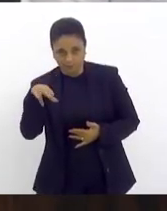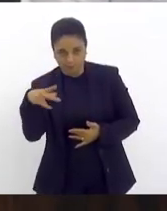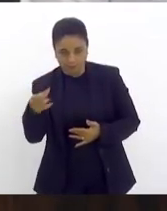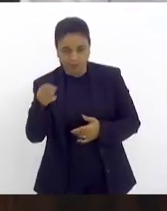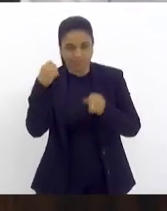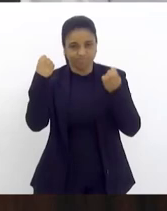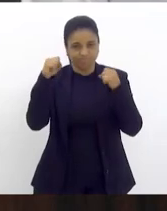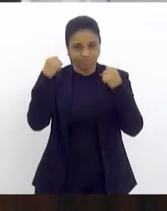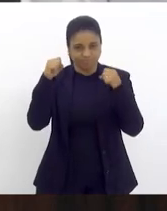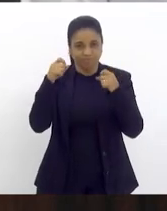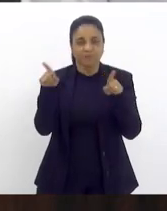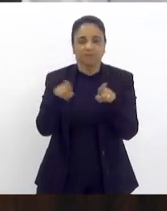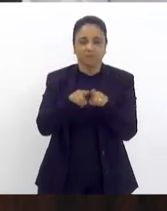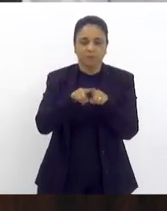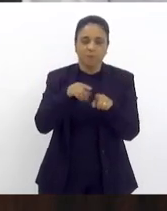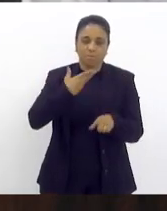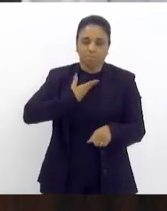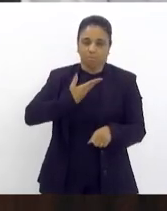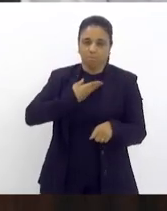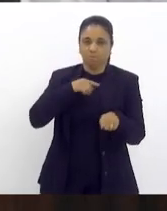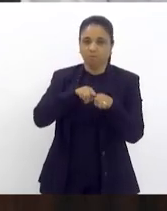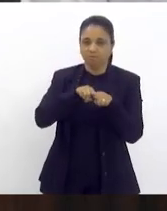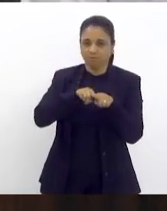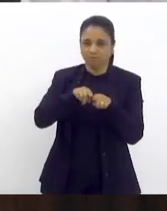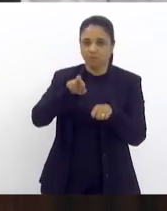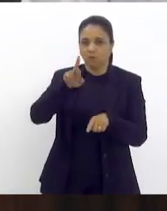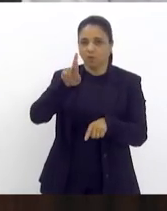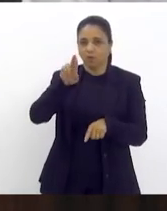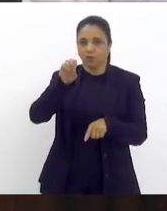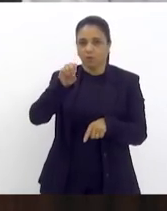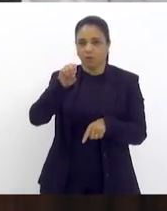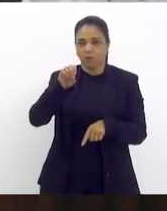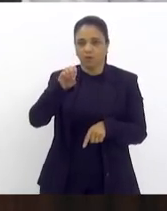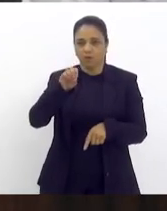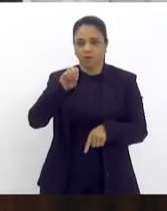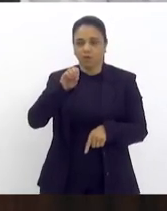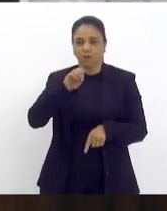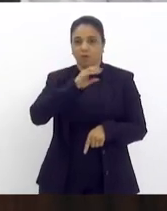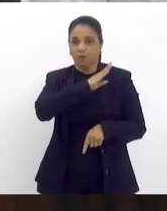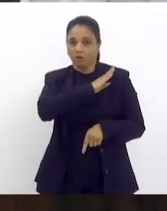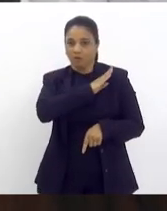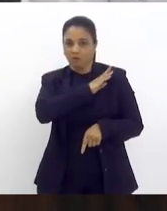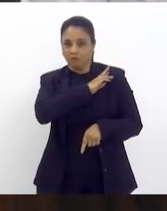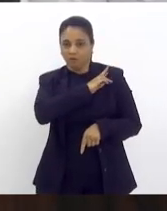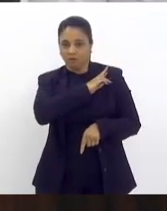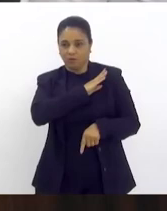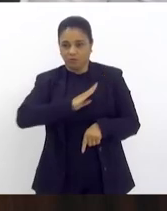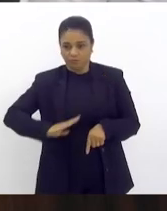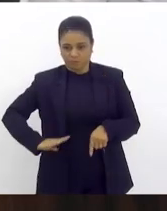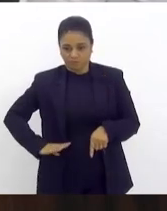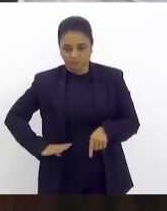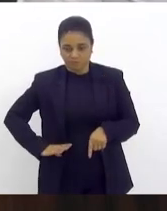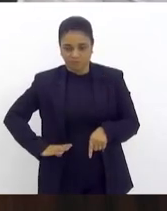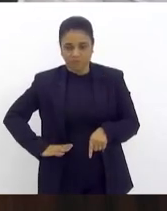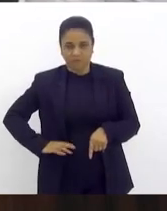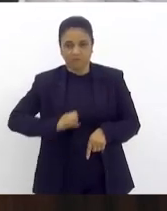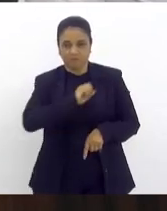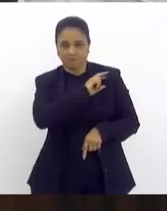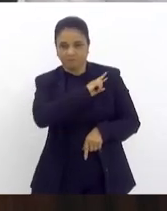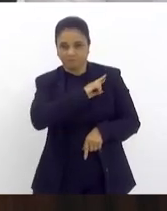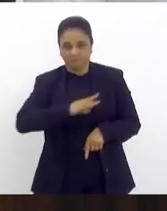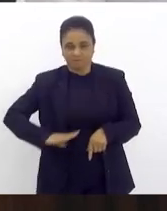e presidente dessa casa, Rodrigo Bacelar, que está em missão junto com o governador e